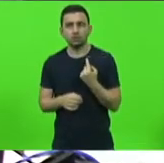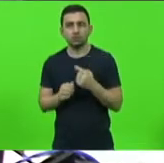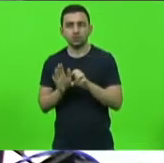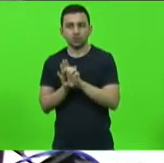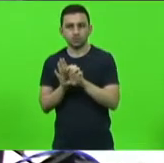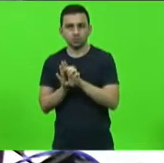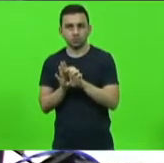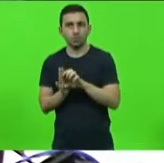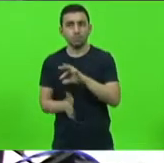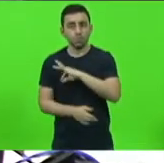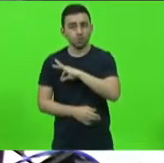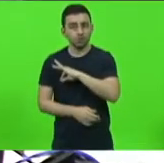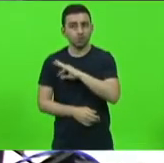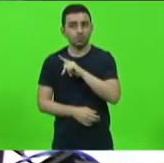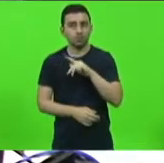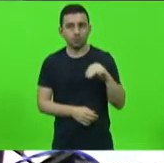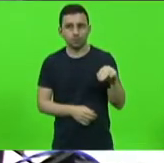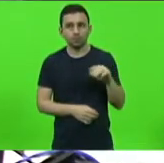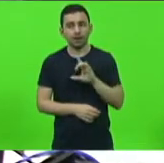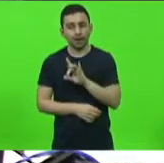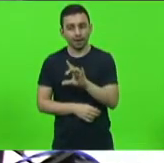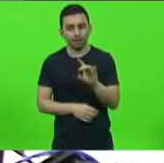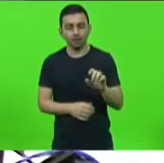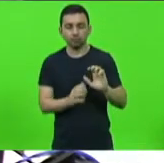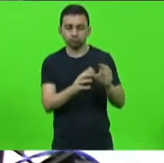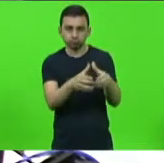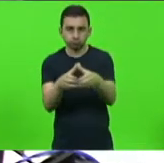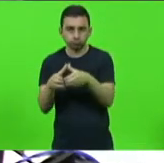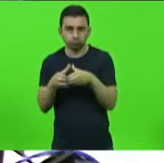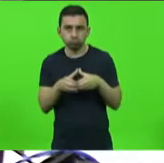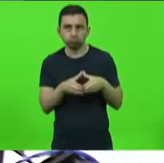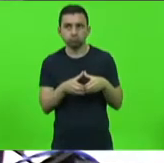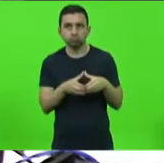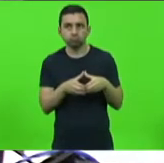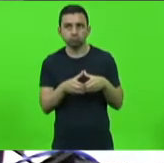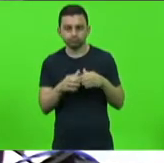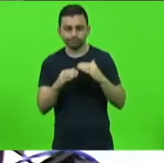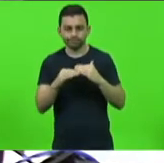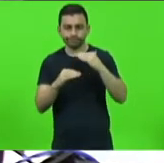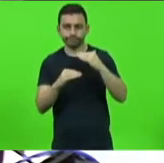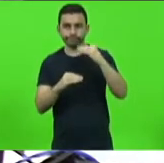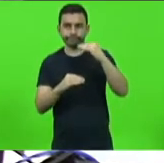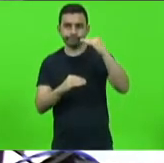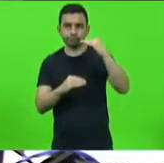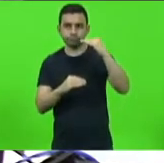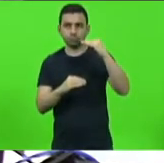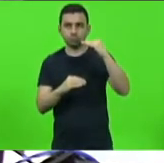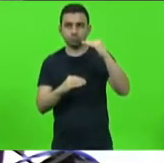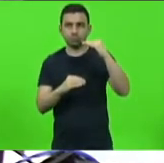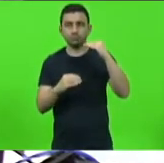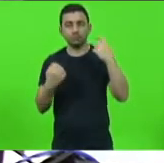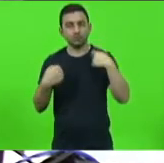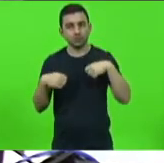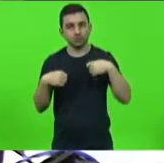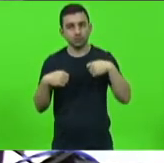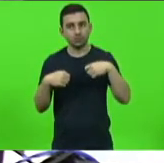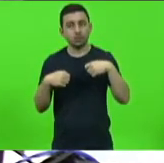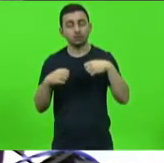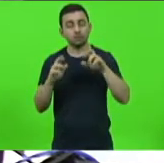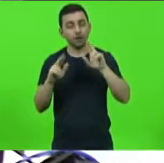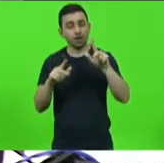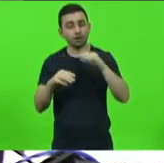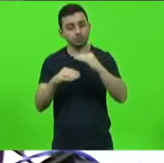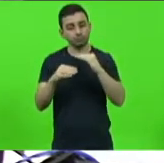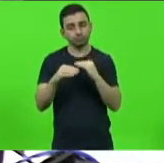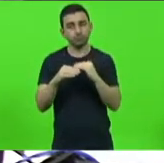Polícia Militar prevê que cada patente, uma patente superior, remunera superior à patente anterior. E